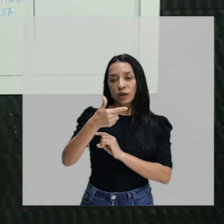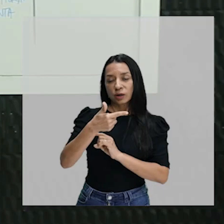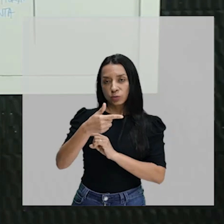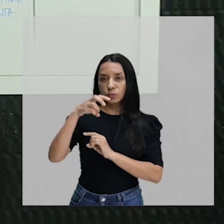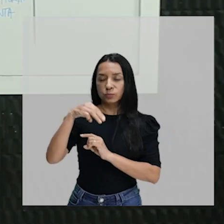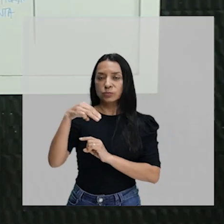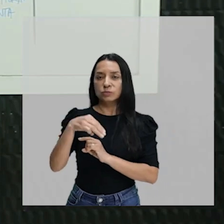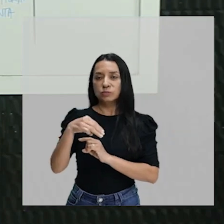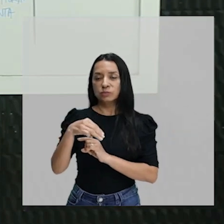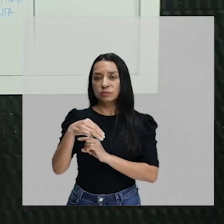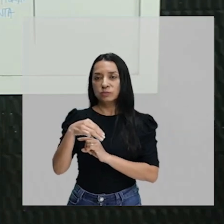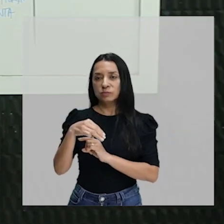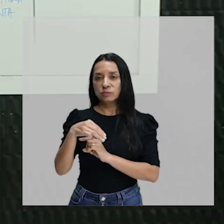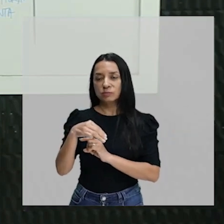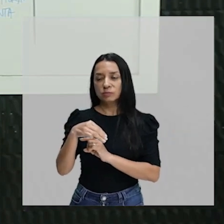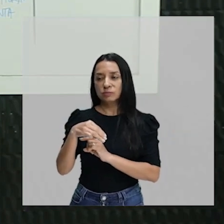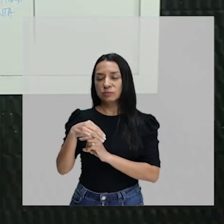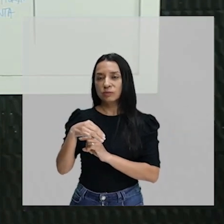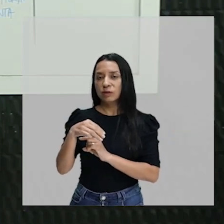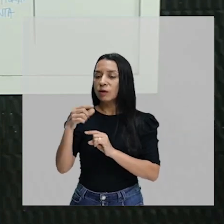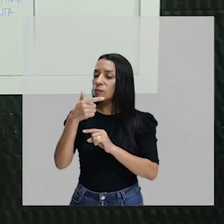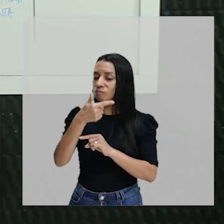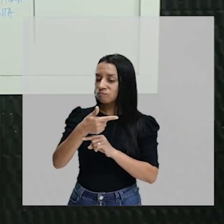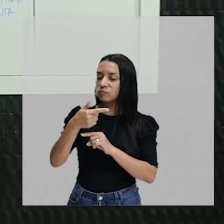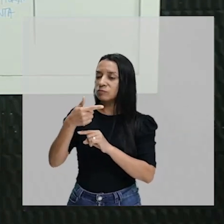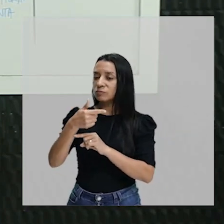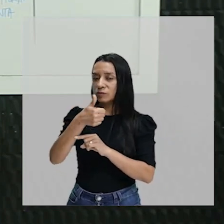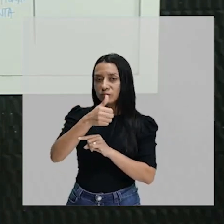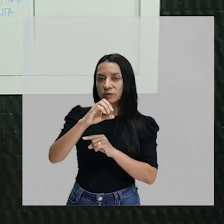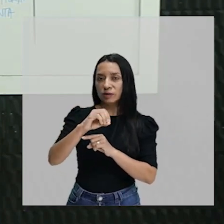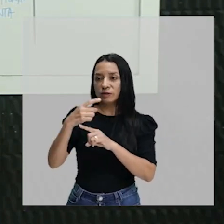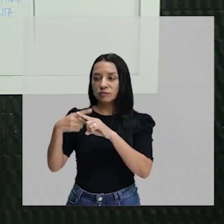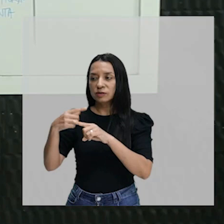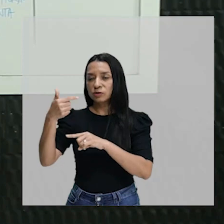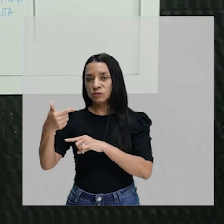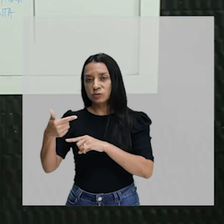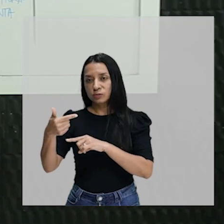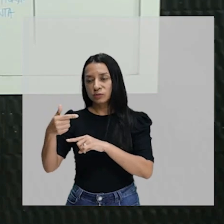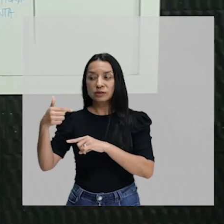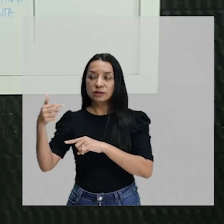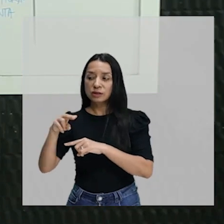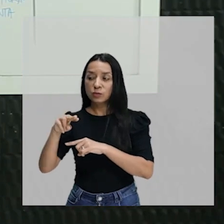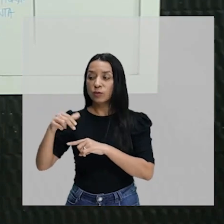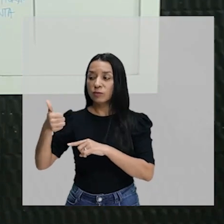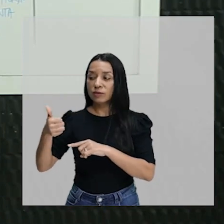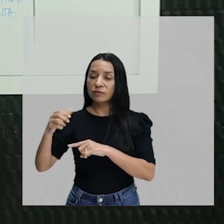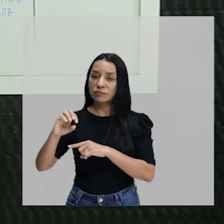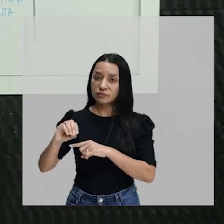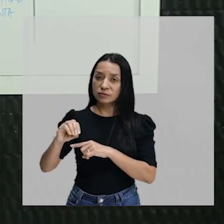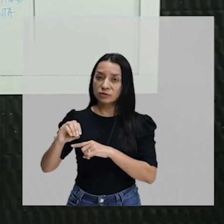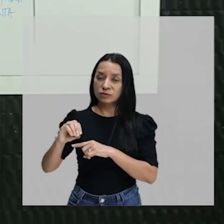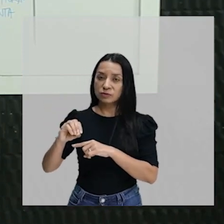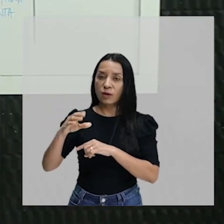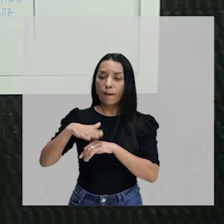dois minutos tu multiplicou 10 por 2 a dar 20 mais 50 fixa dá 70 então uma grandeza aumenta